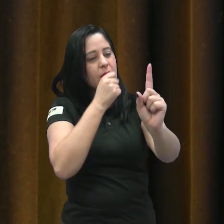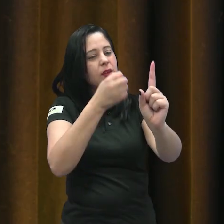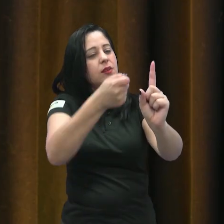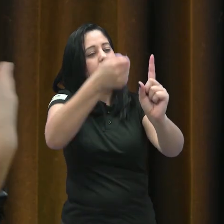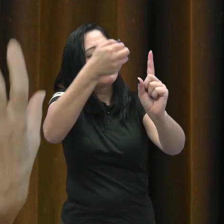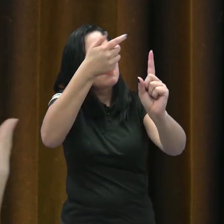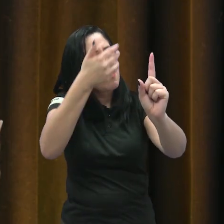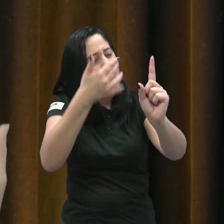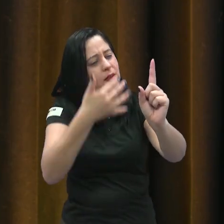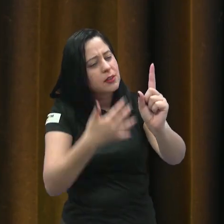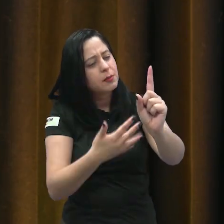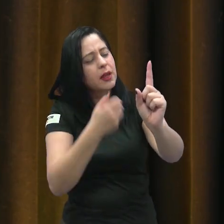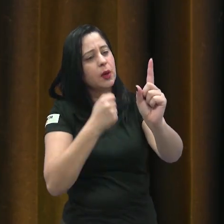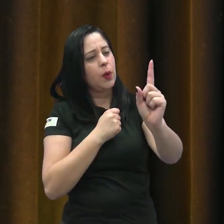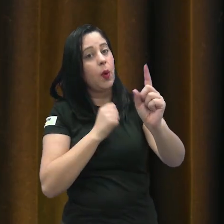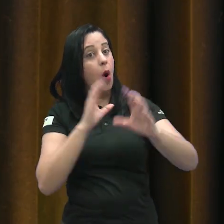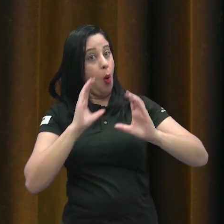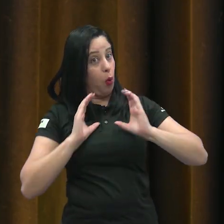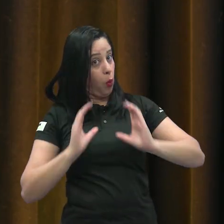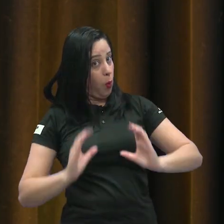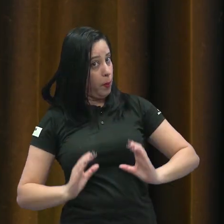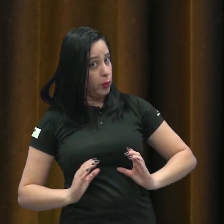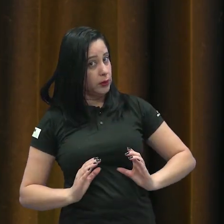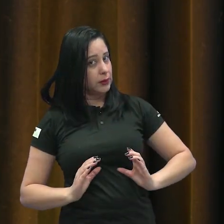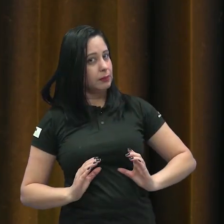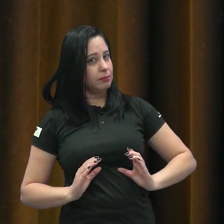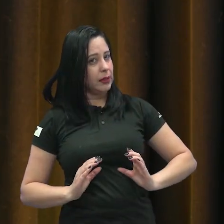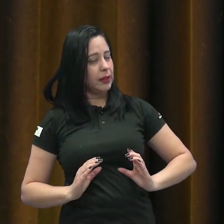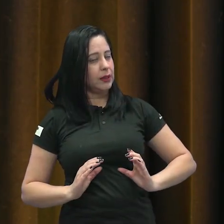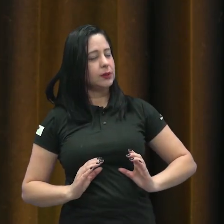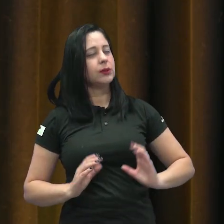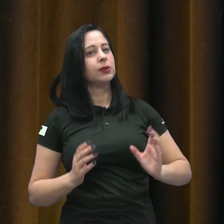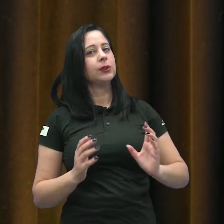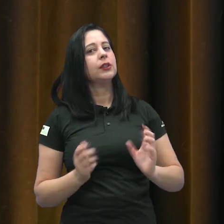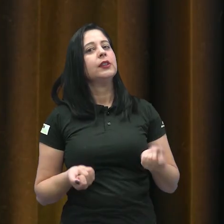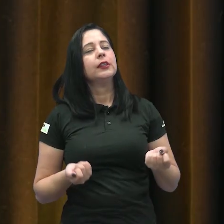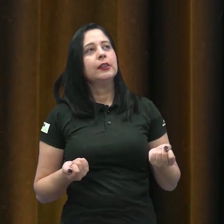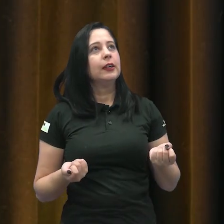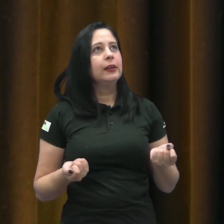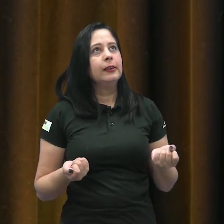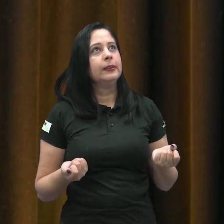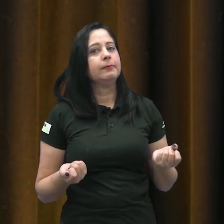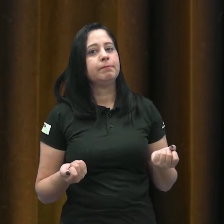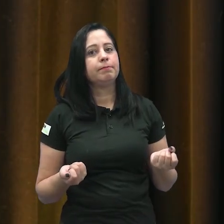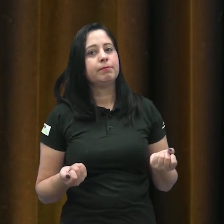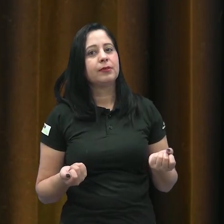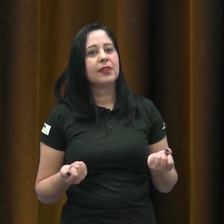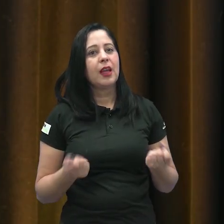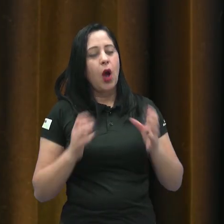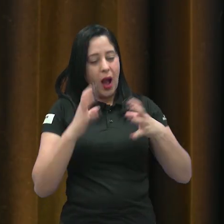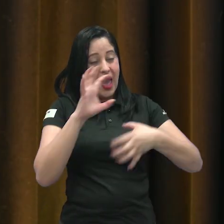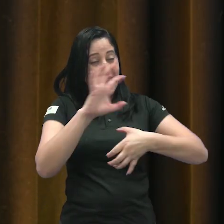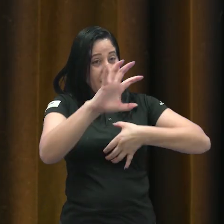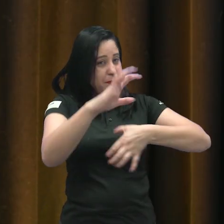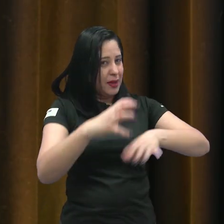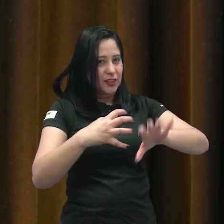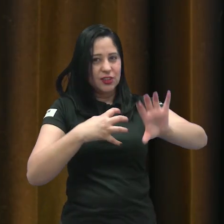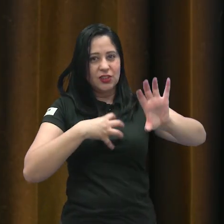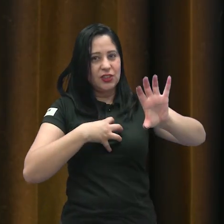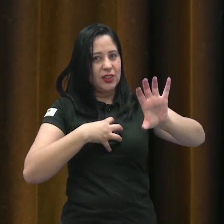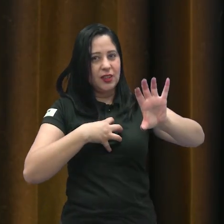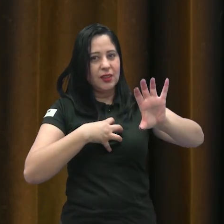todo o comportamento. Então, acho que eu penso um pouco a empatia como a alma mesmo